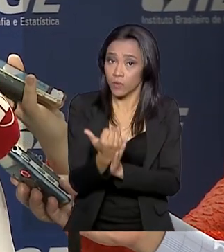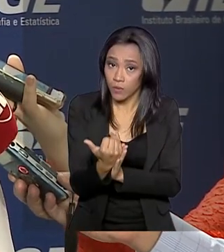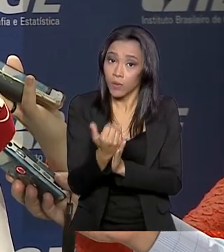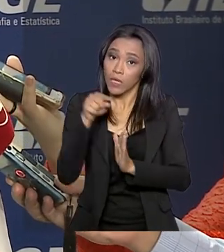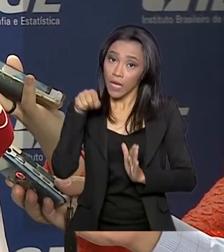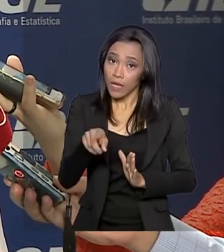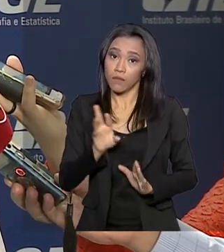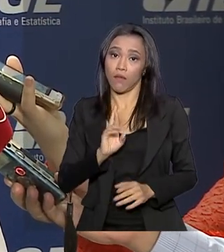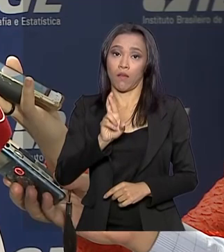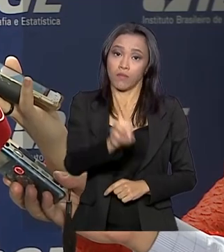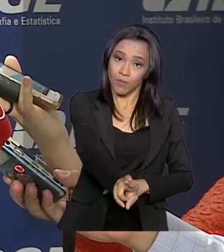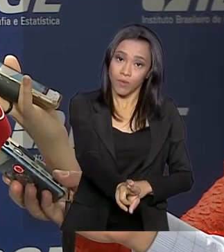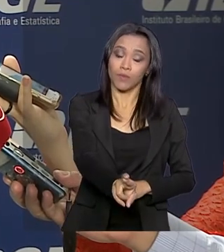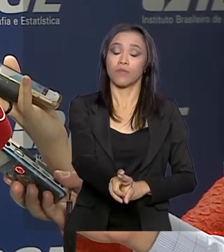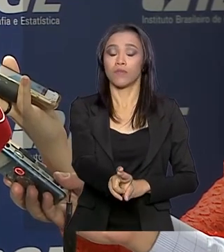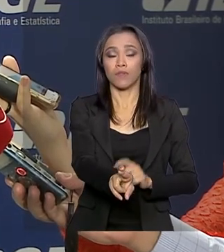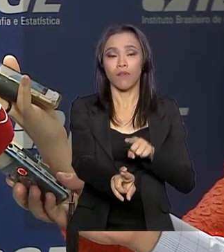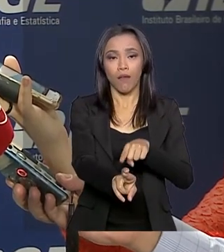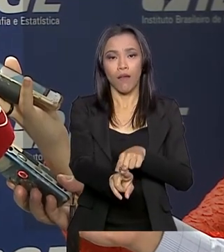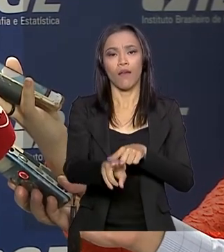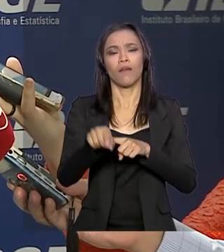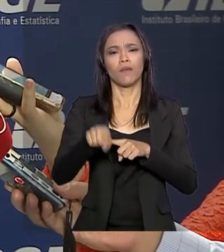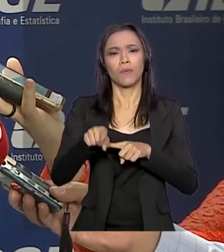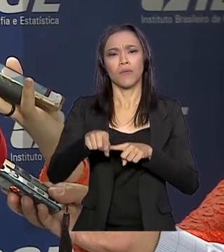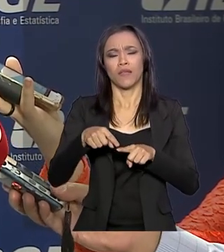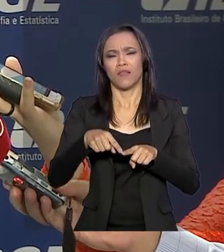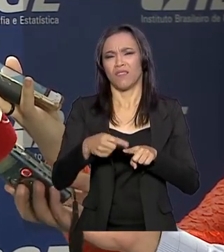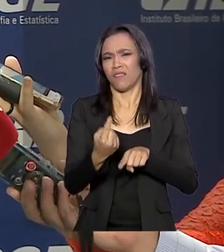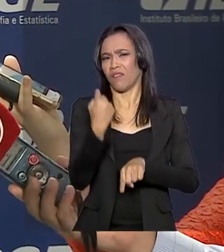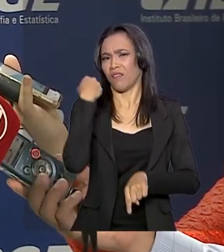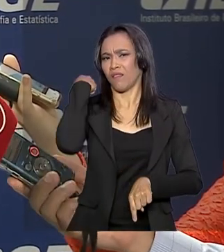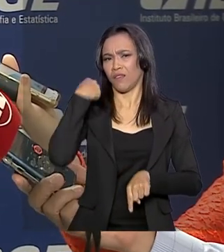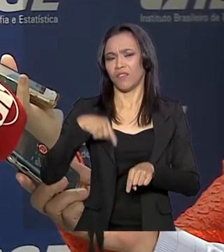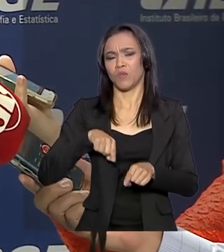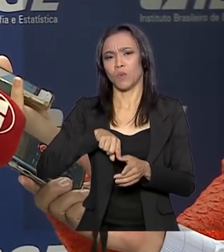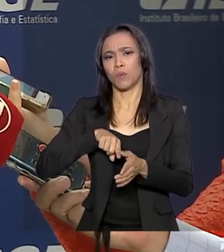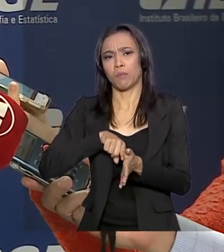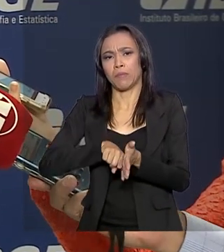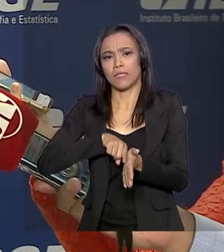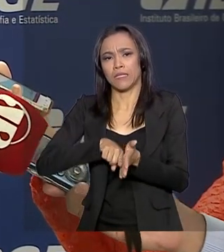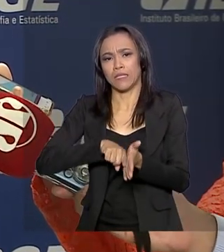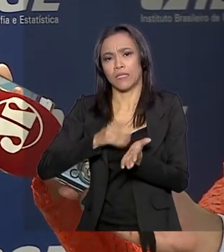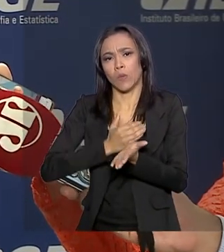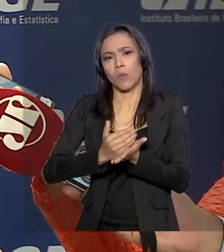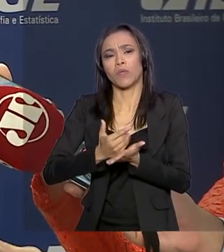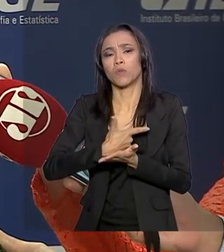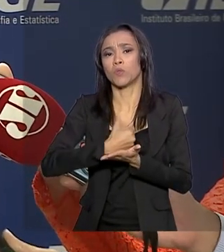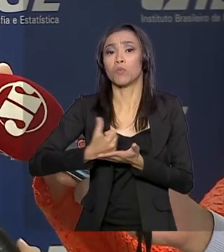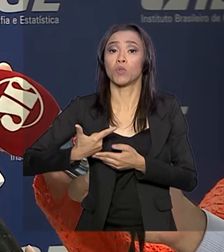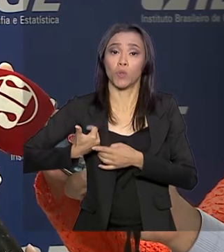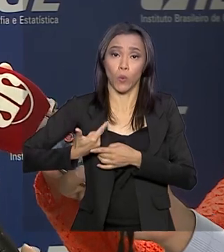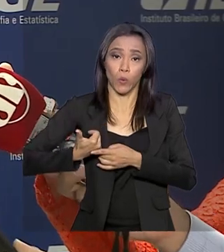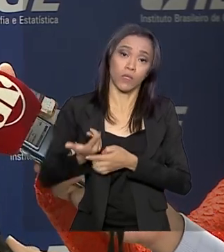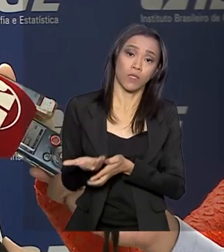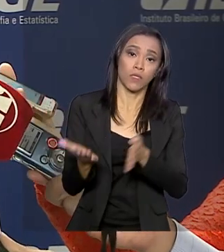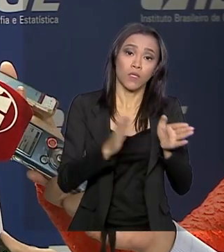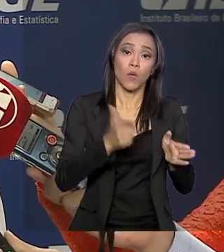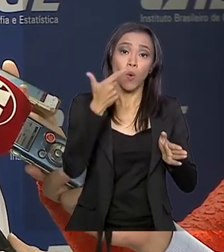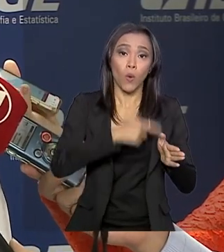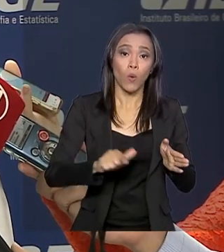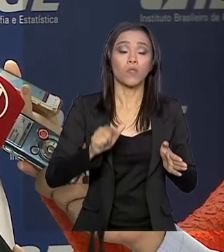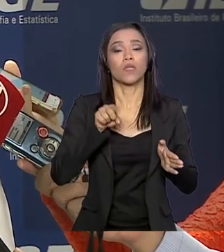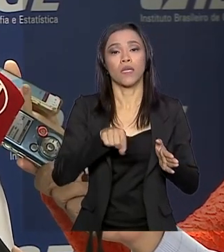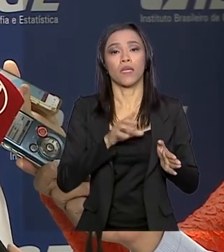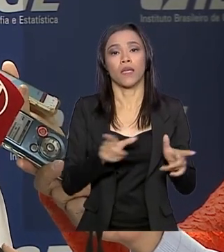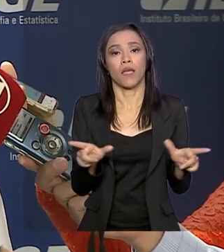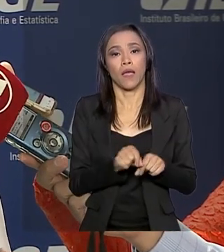é mau resultado a variação da série desde do início da pesquisa em 2012 o outro destaque que a pnad contínua